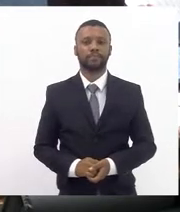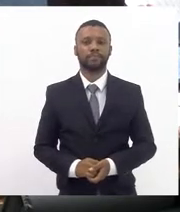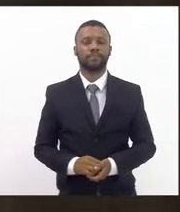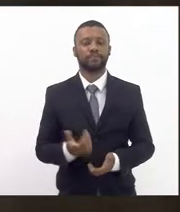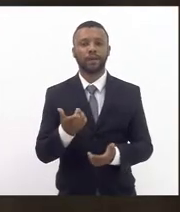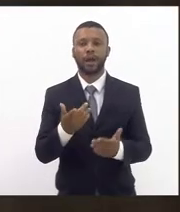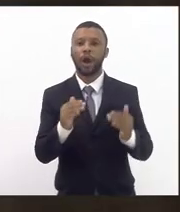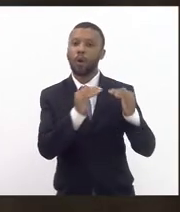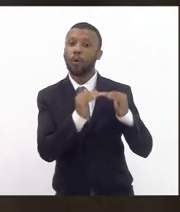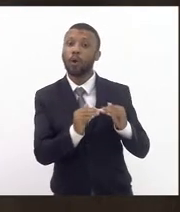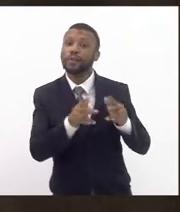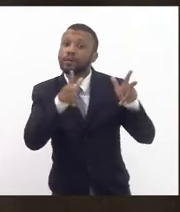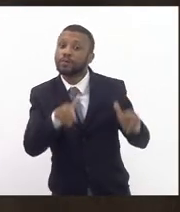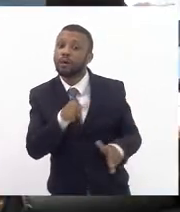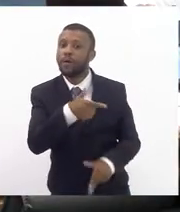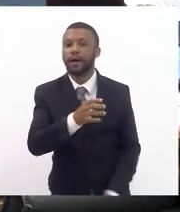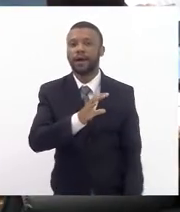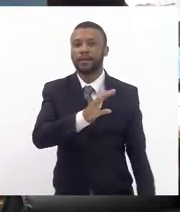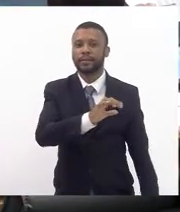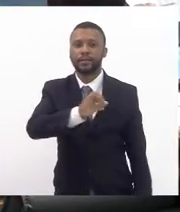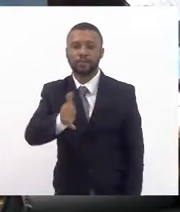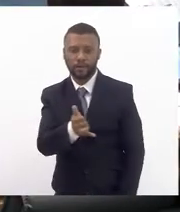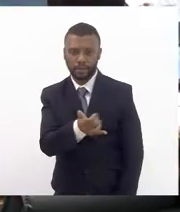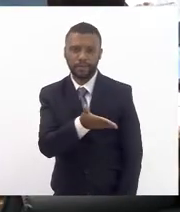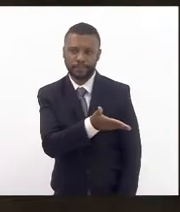Acompanha a CCJ, senhor presidente.